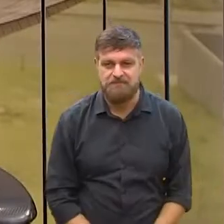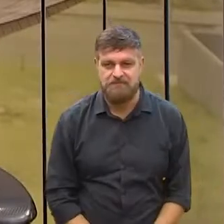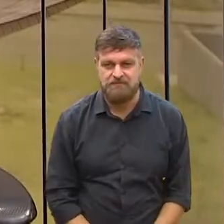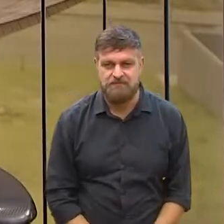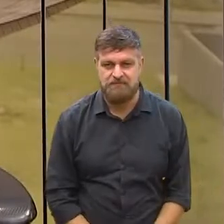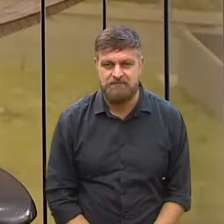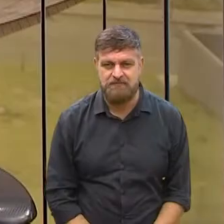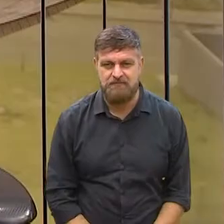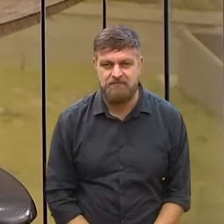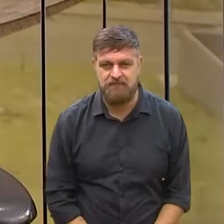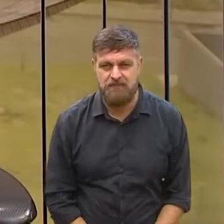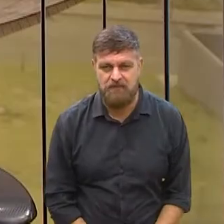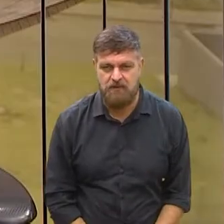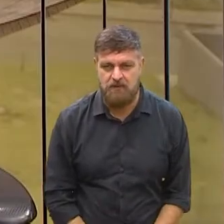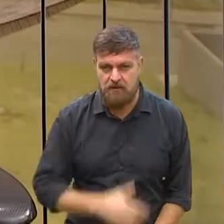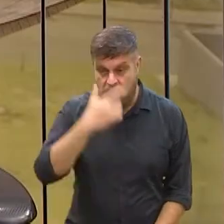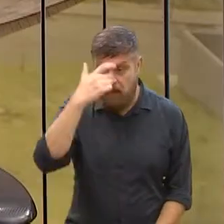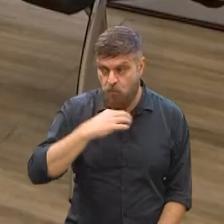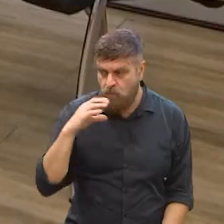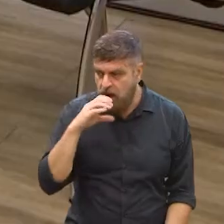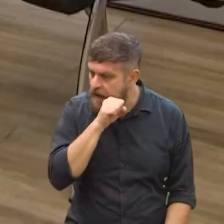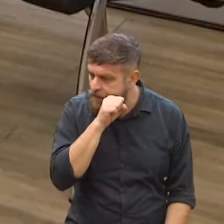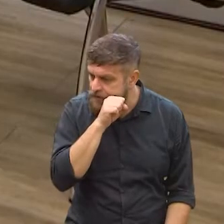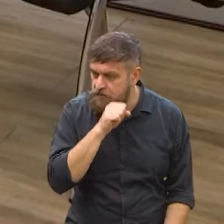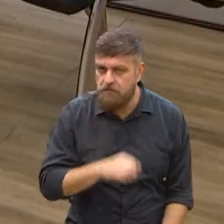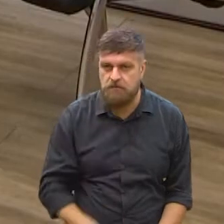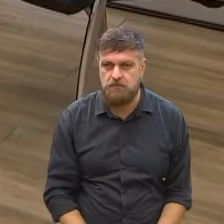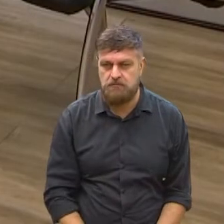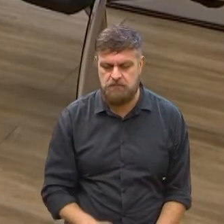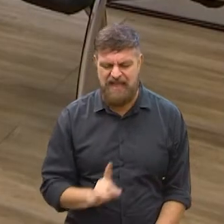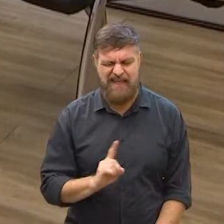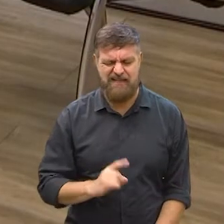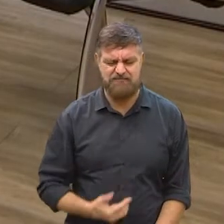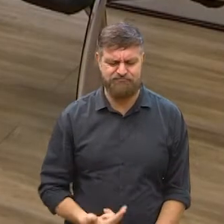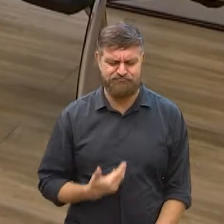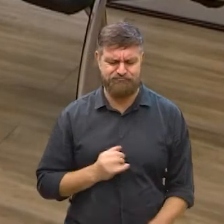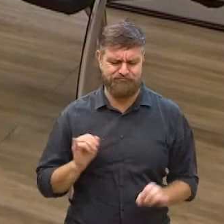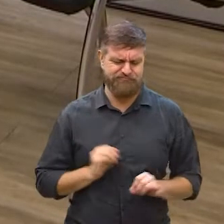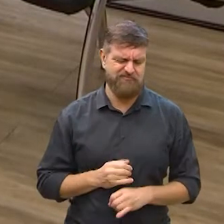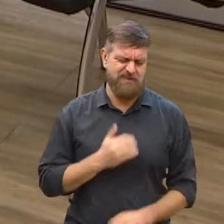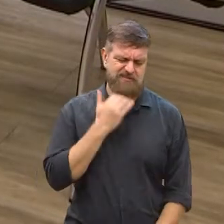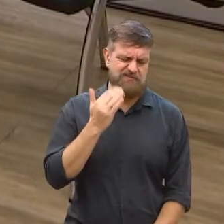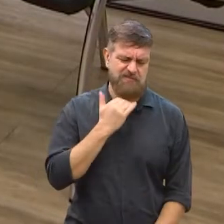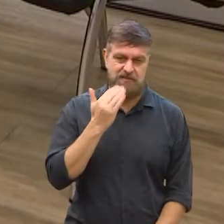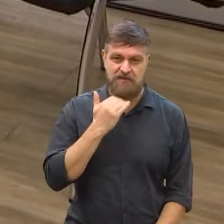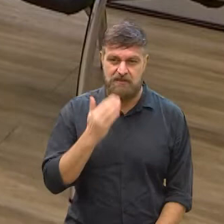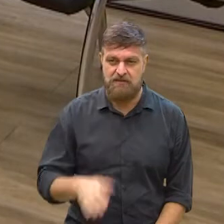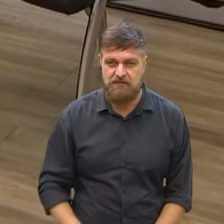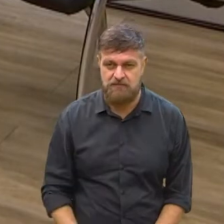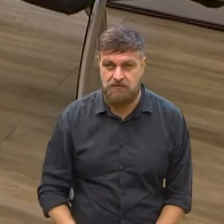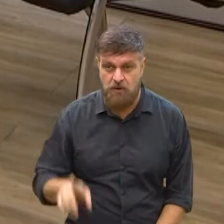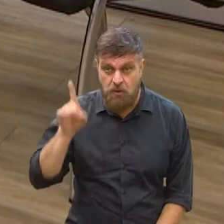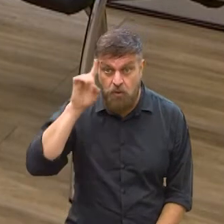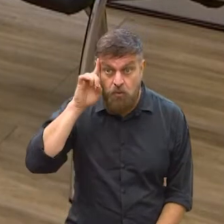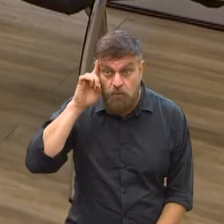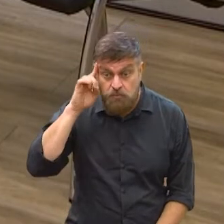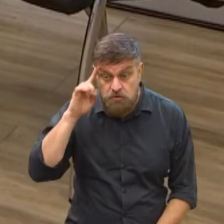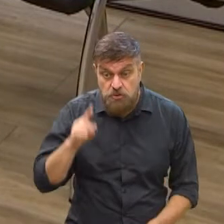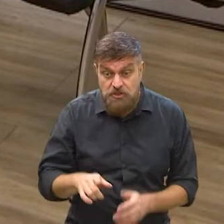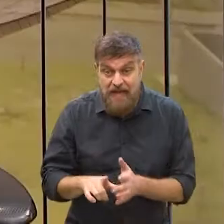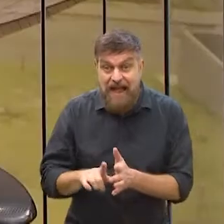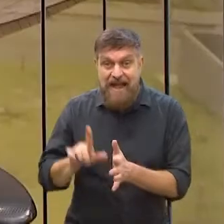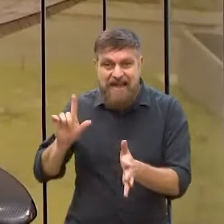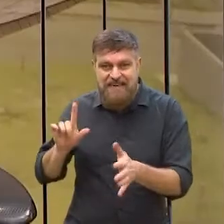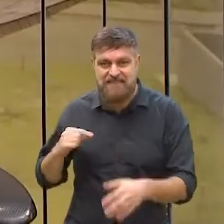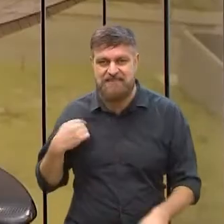ele até achou que eu estava sendo muito rápida e que eu não ia fazer a cirurgia. Mas eu cheguei um dia antes até de fazer a cirurgia, sabe?